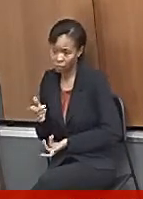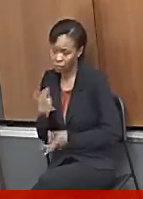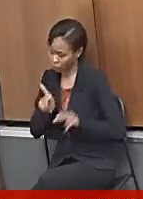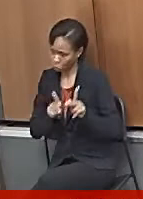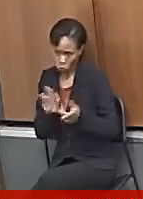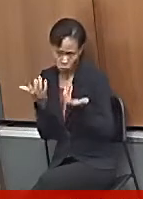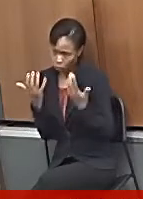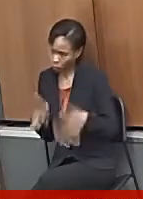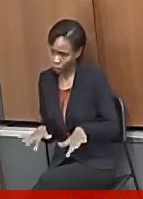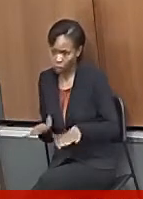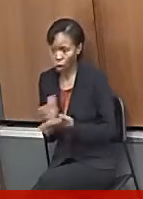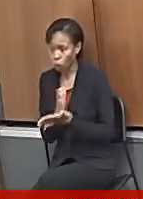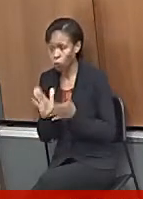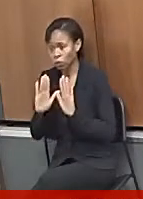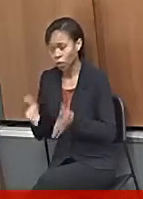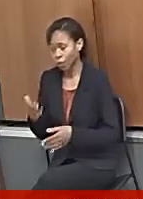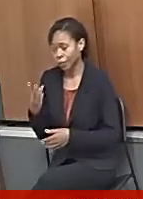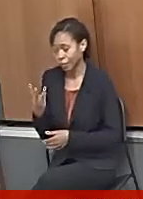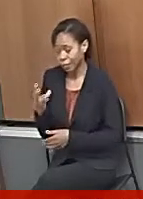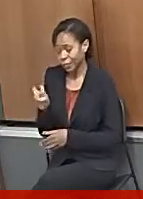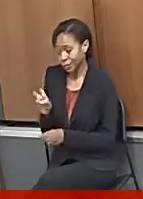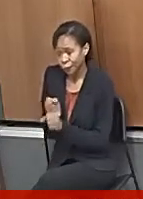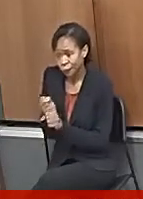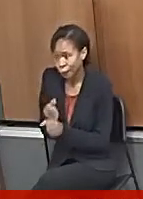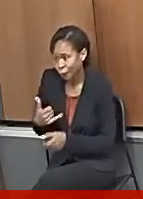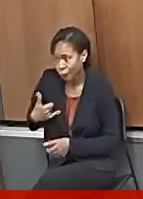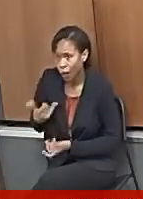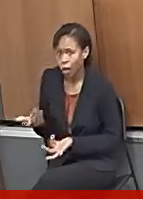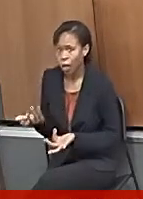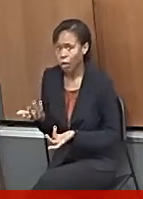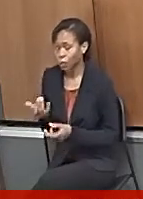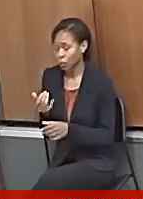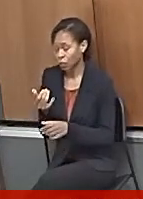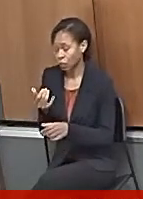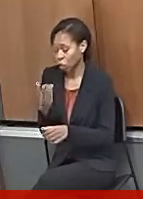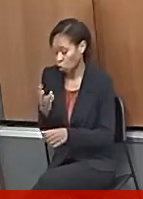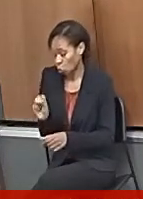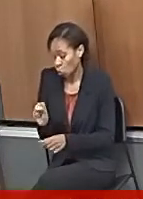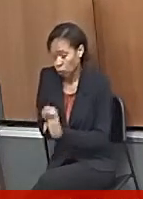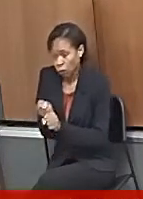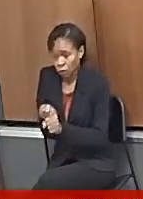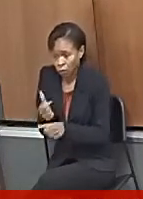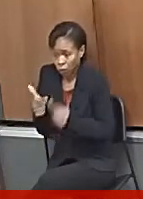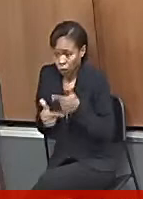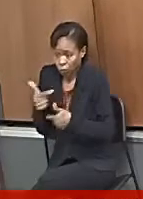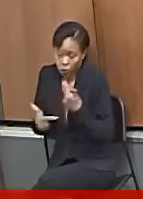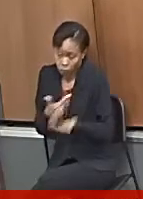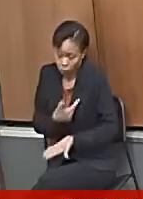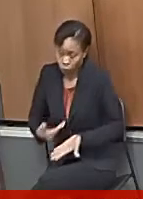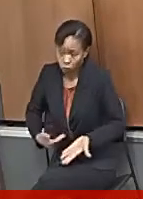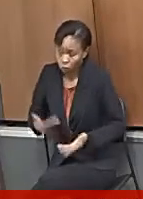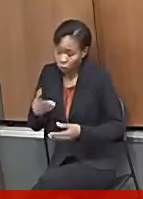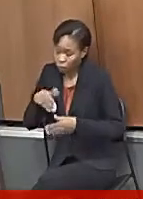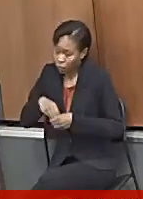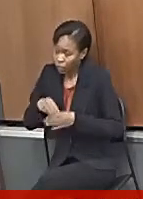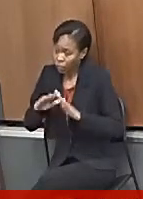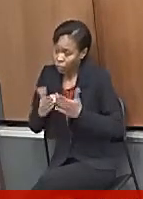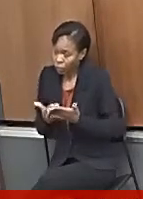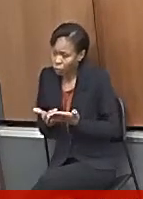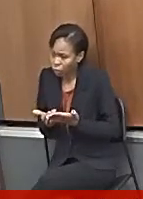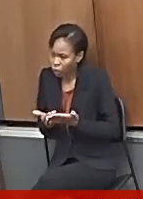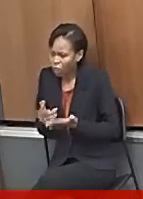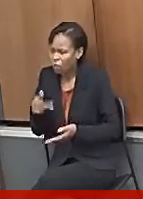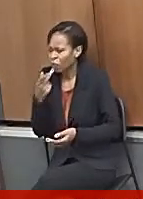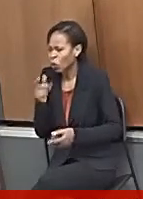tem gente já com 35 anos 38 anos no estado porque falaram que enquanto não resolver tudo eles não querem